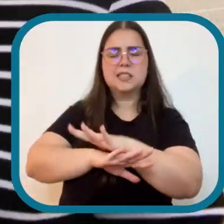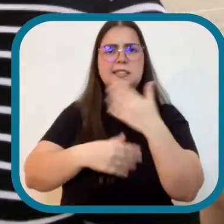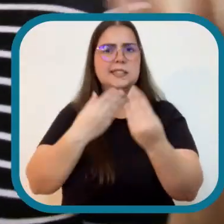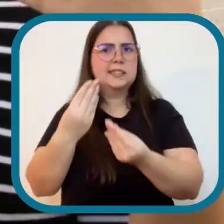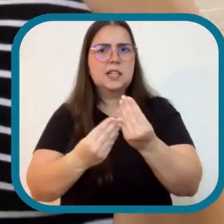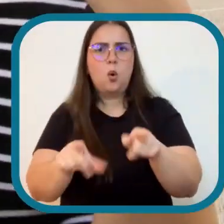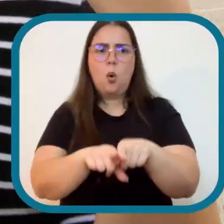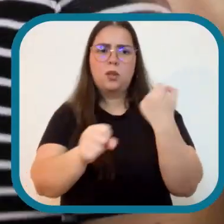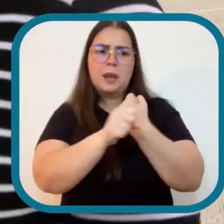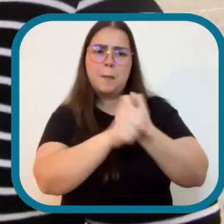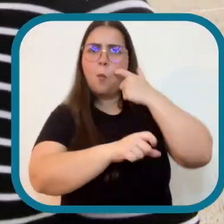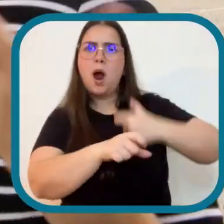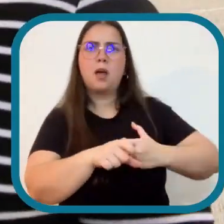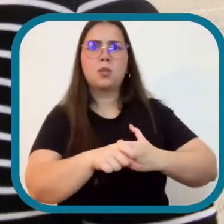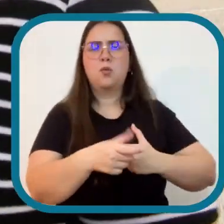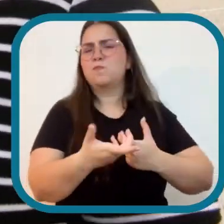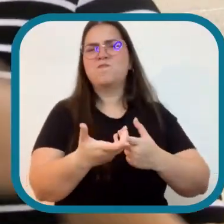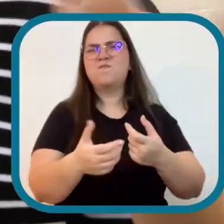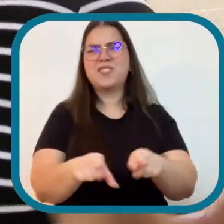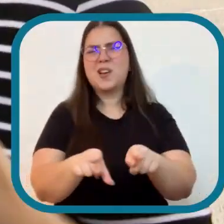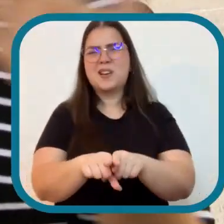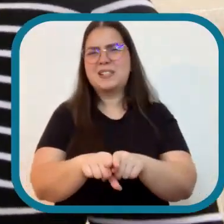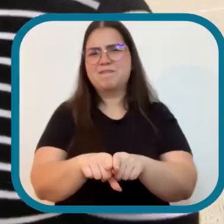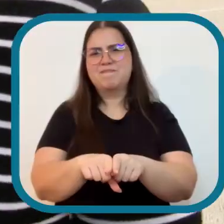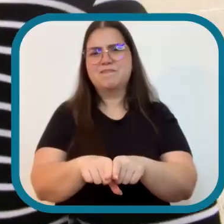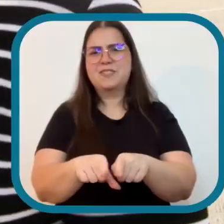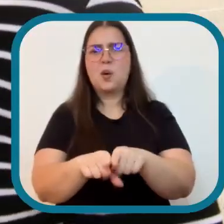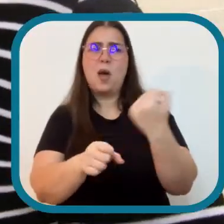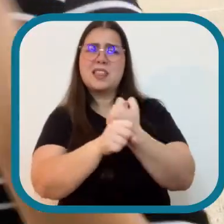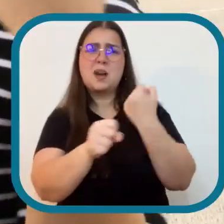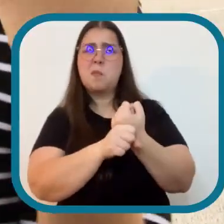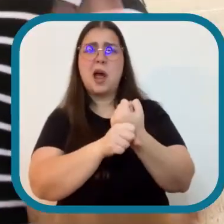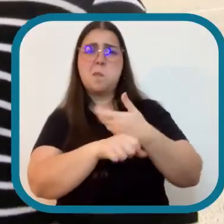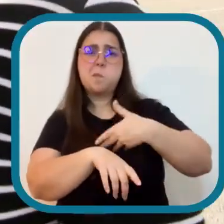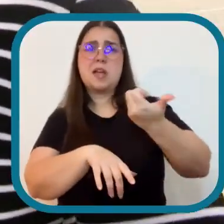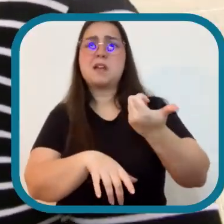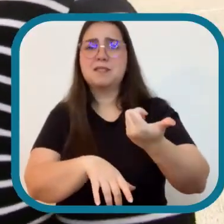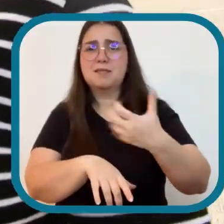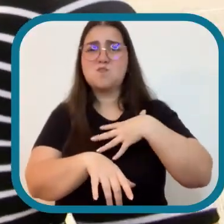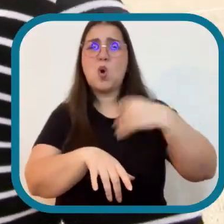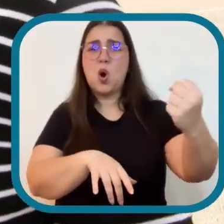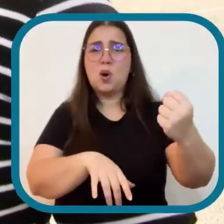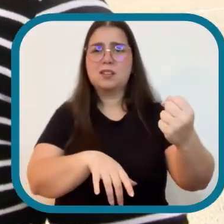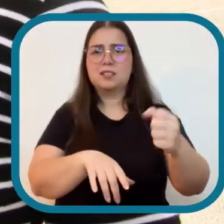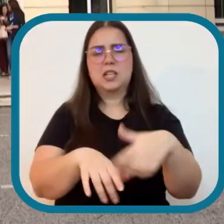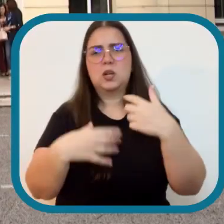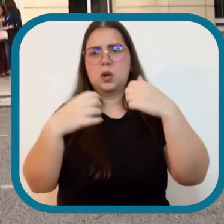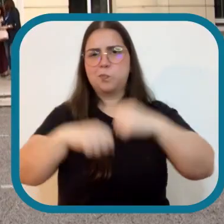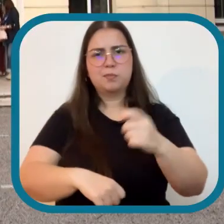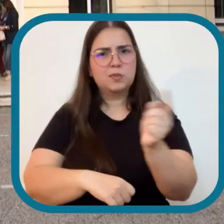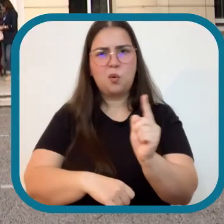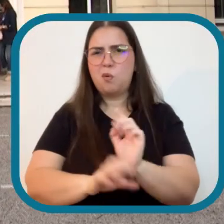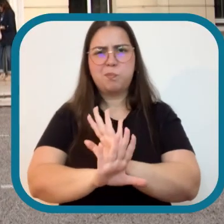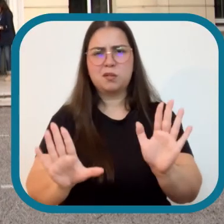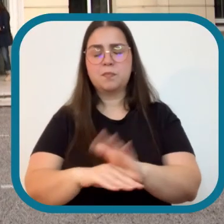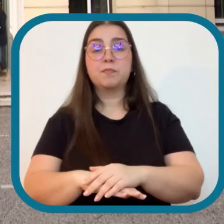esse trabalho às pessoas, é que basicamente tirar o trabalho às pessoas e discordo completamente. Perde-se um